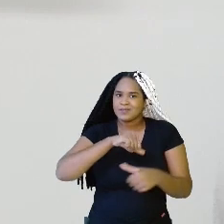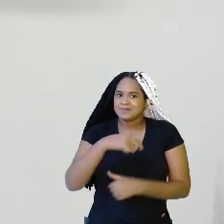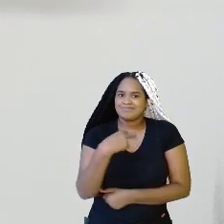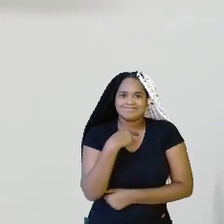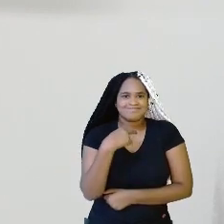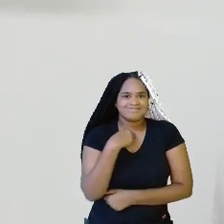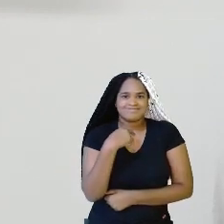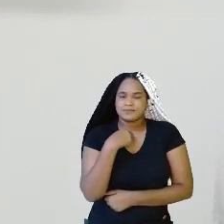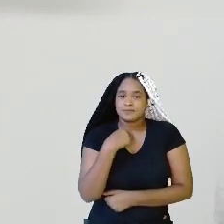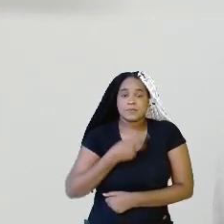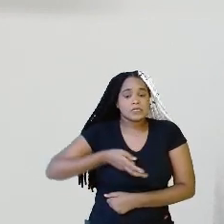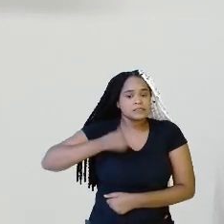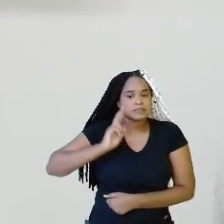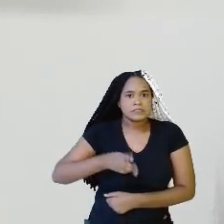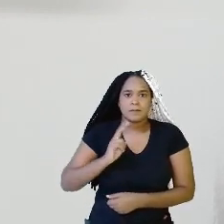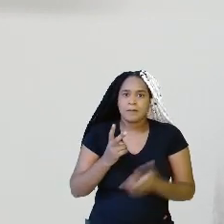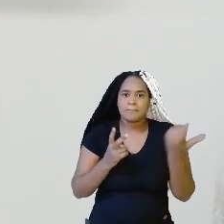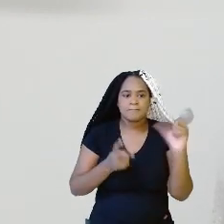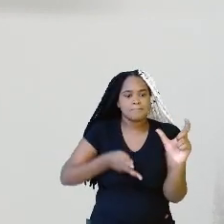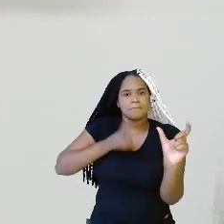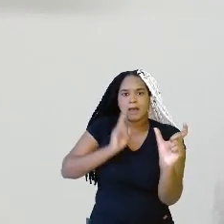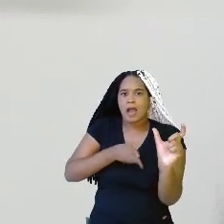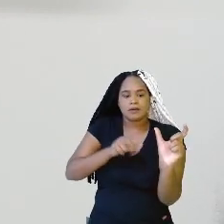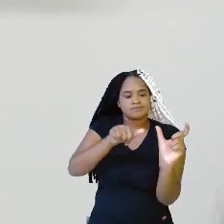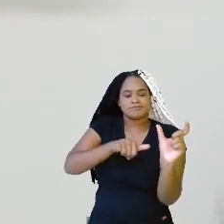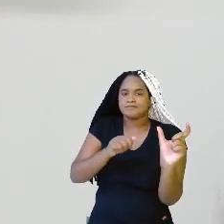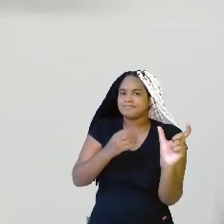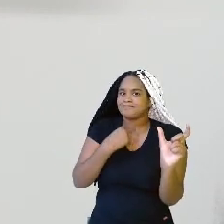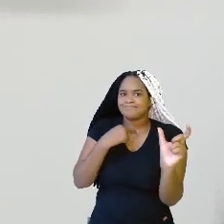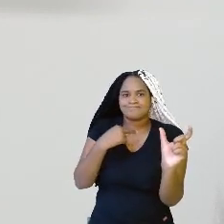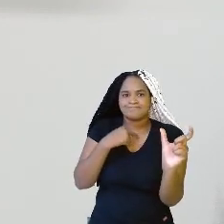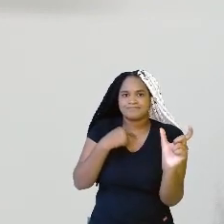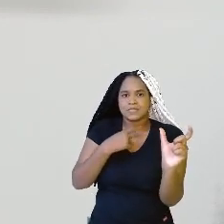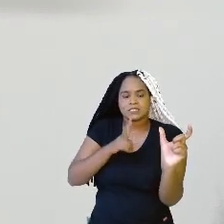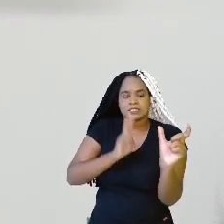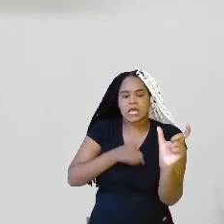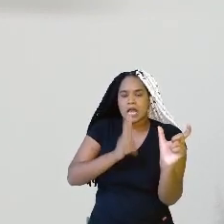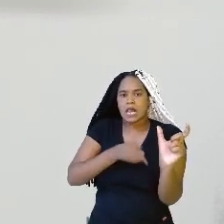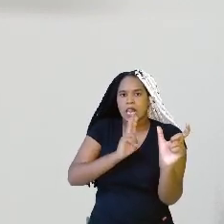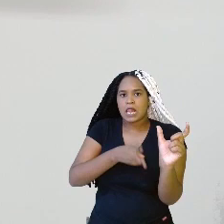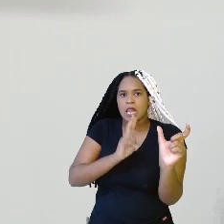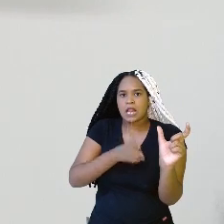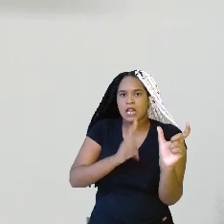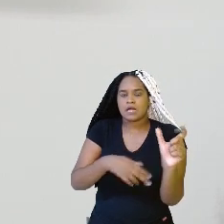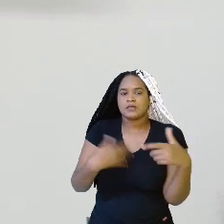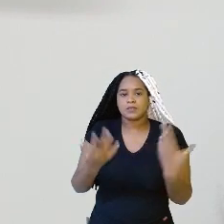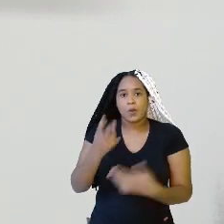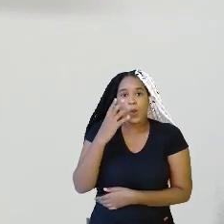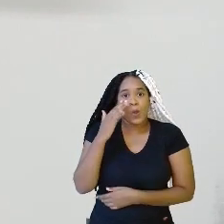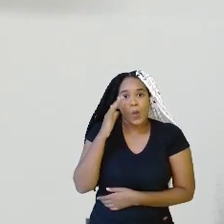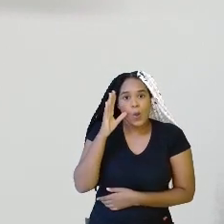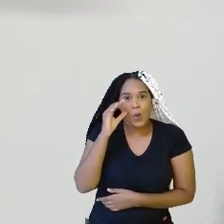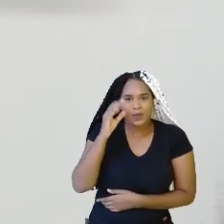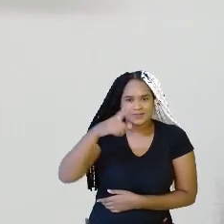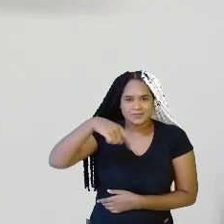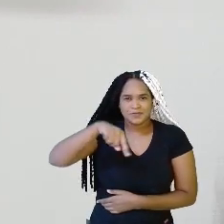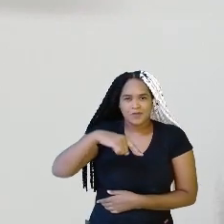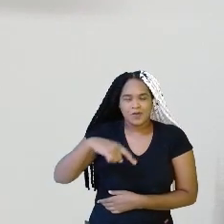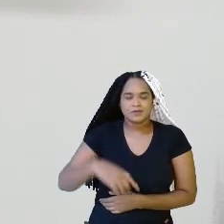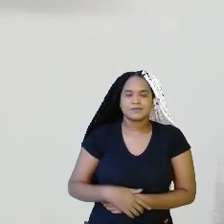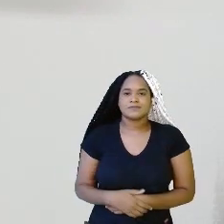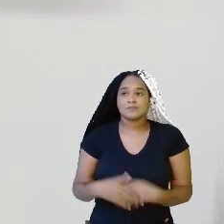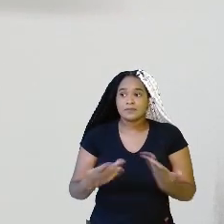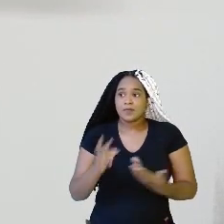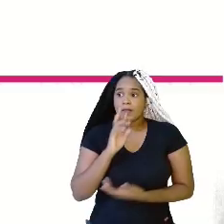é? Então, não dá para ser conjugado. Então, fica aí essa curiosidade, essa dica, tá certo? Então, aí